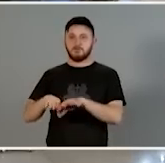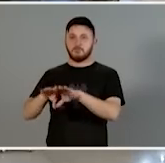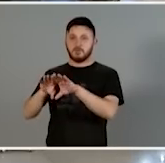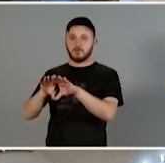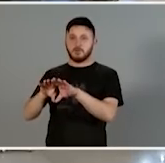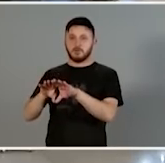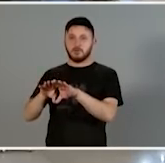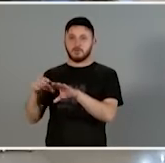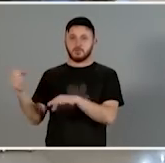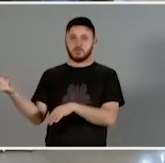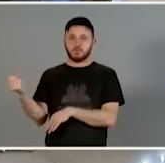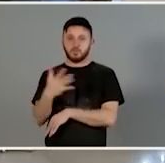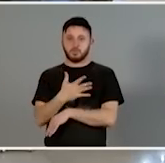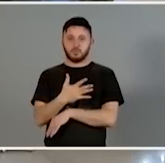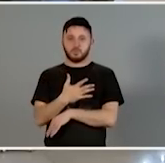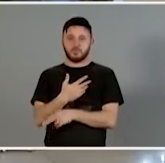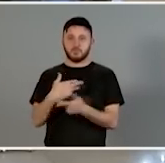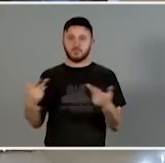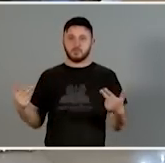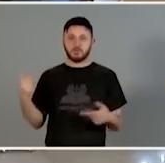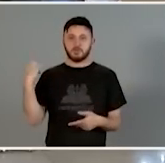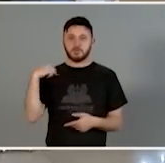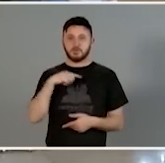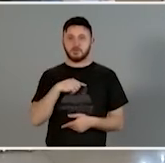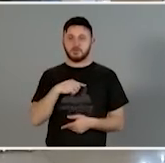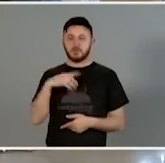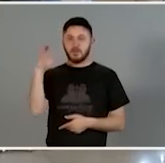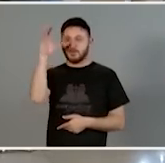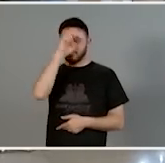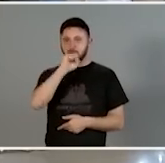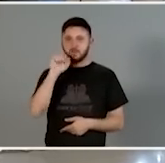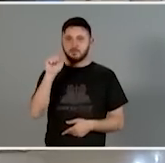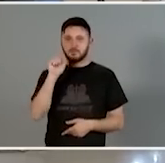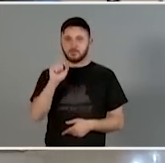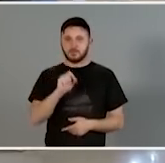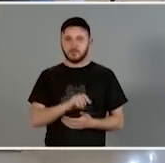este novo que tiramos do baú, que é